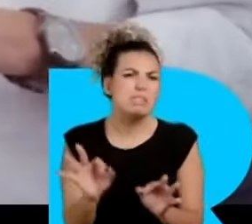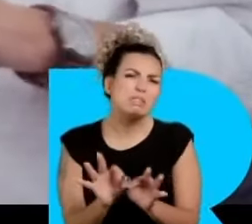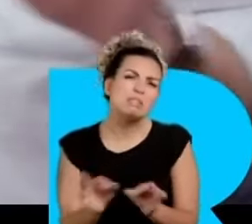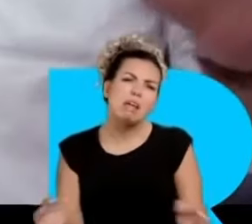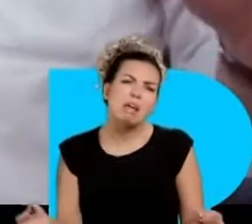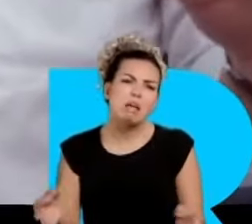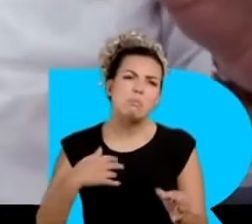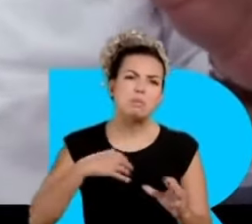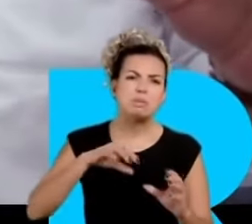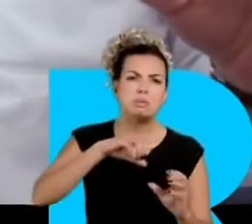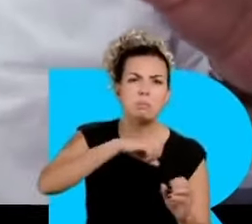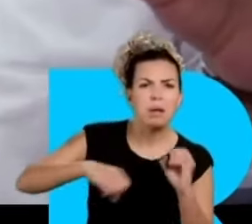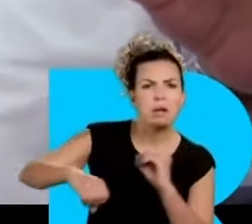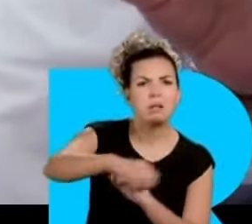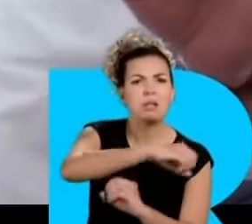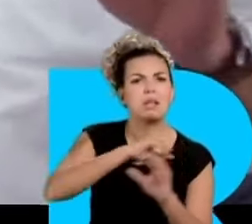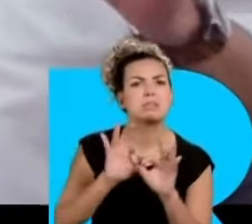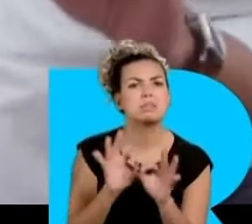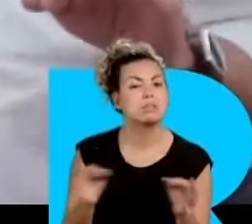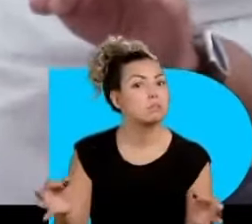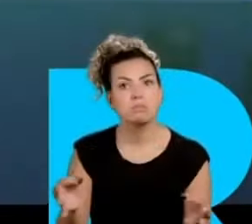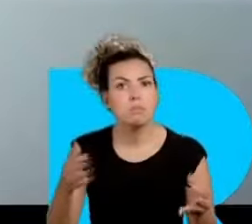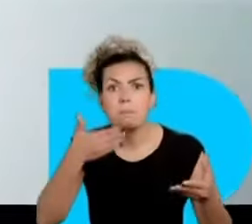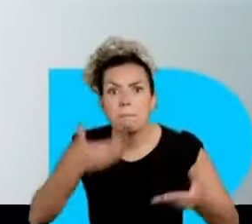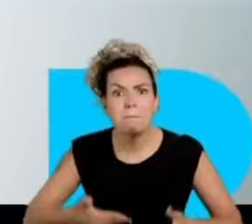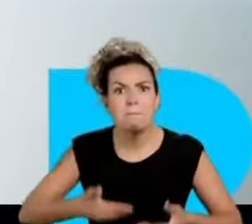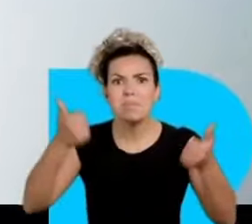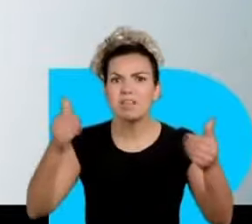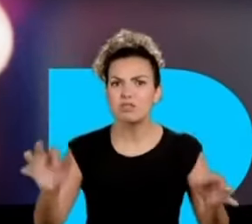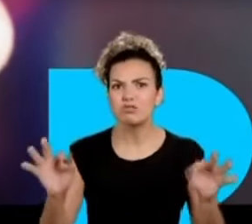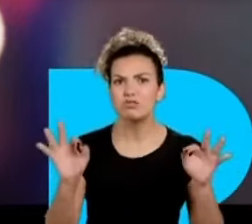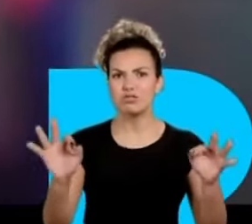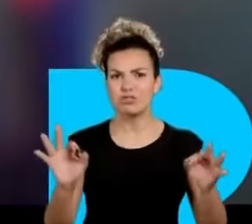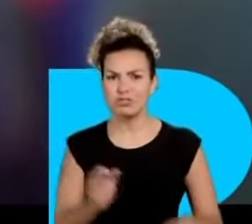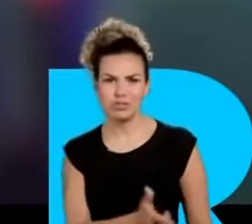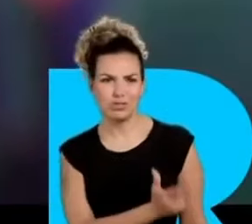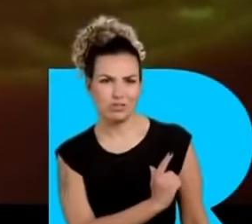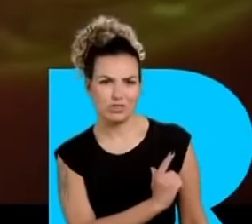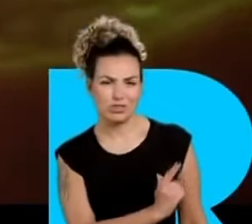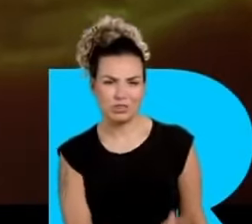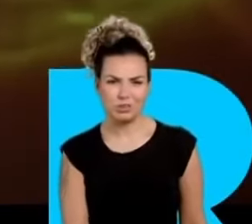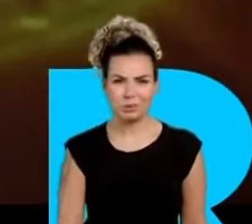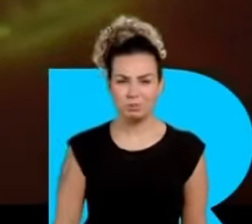só qualquer planetário, é o melhor.